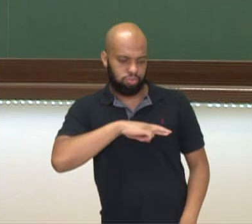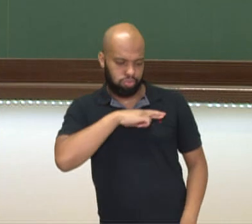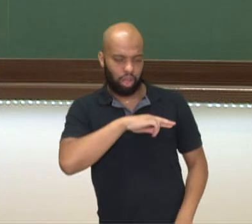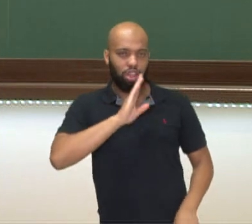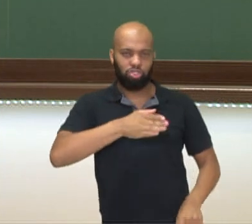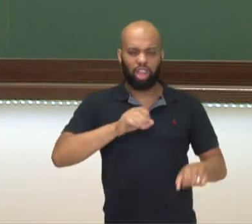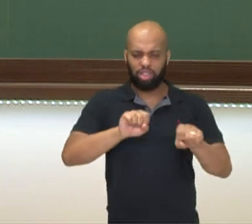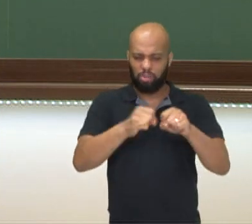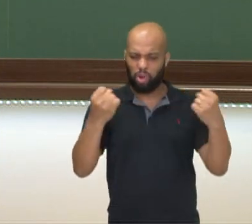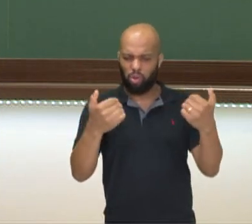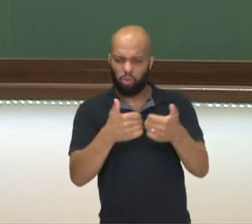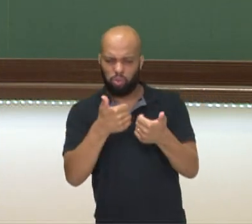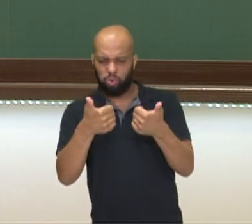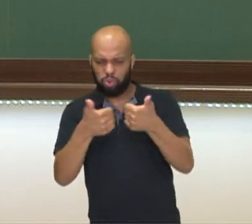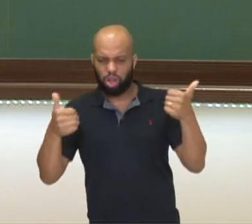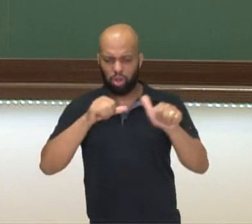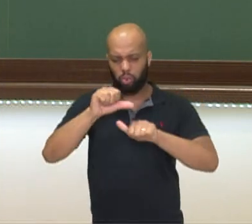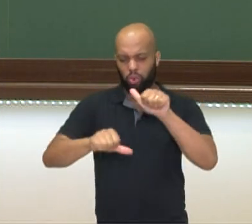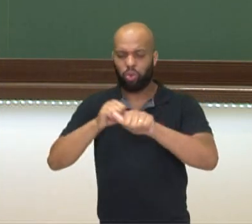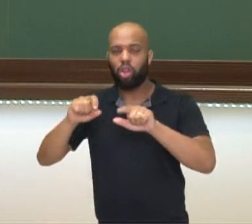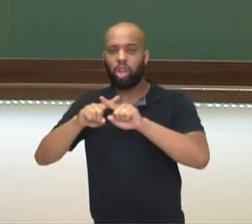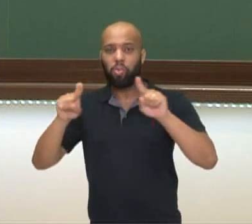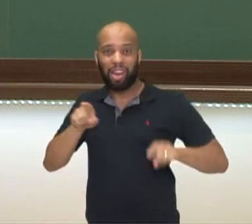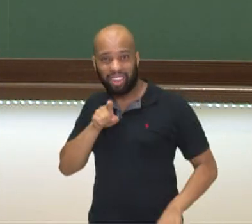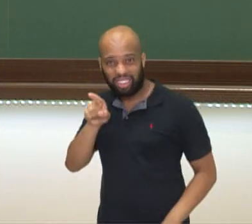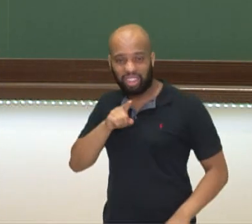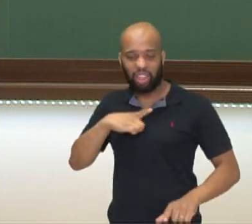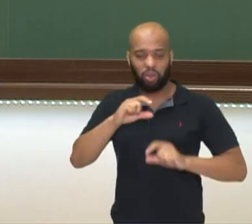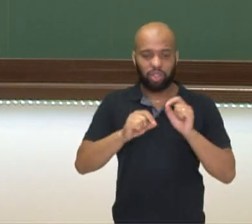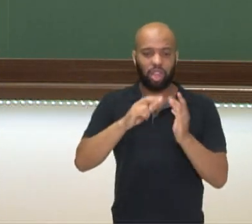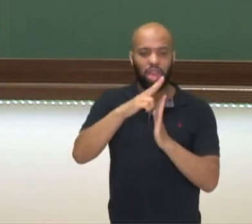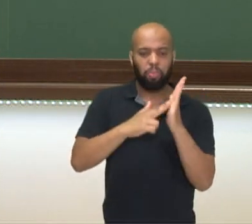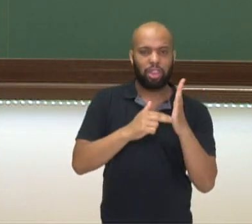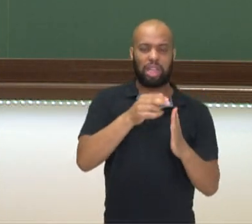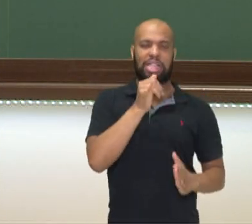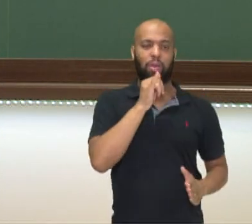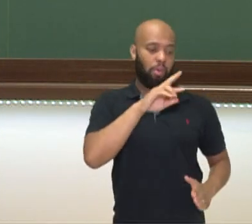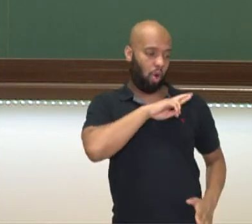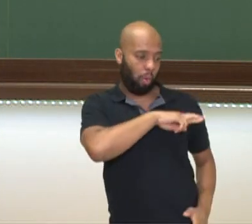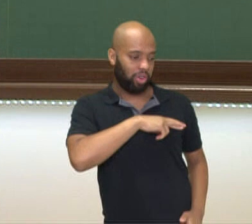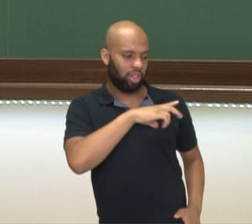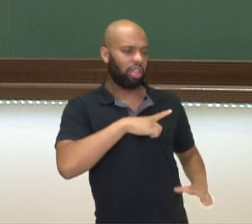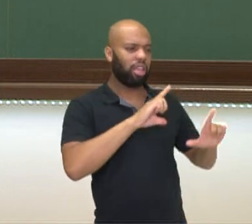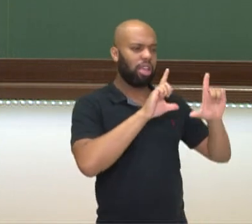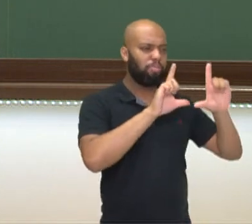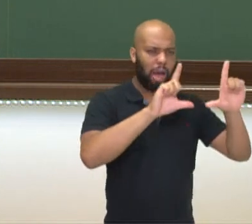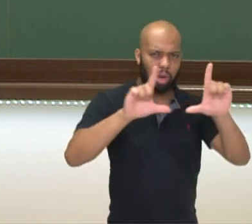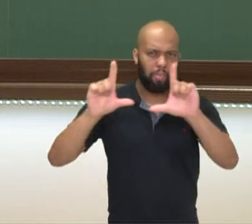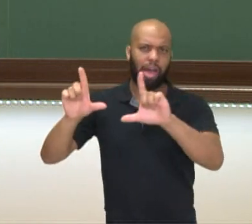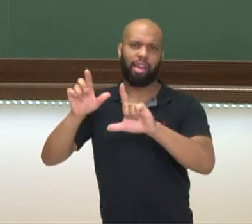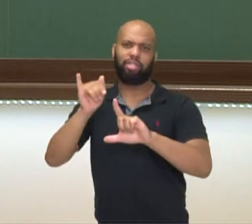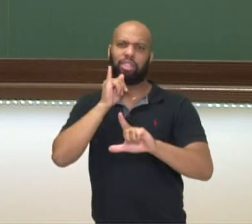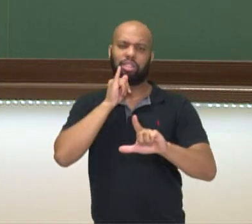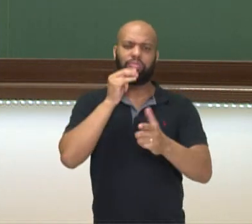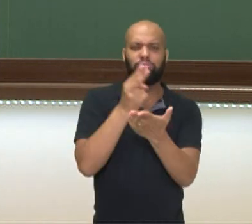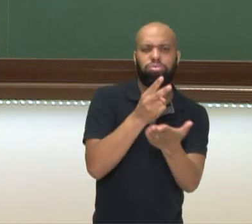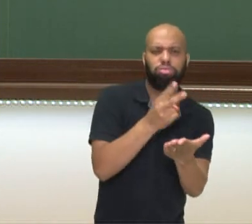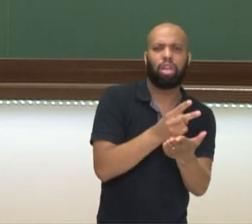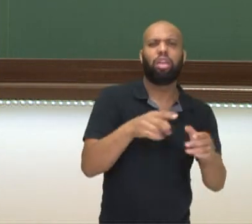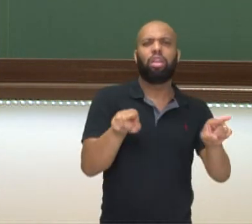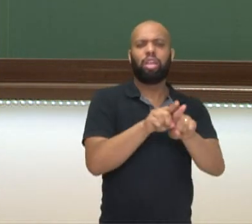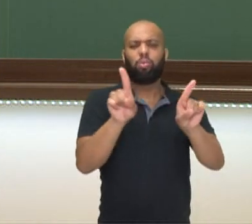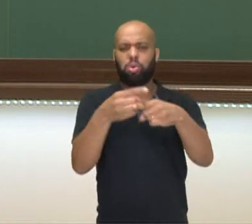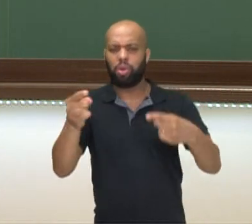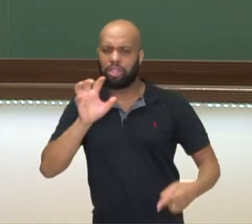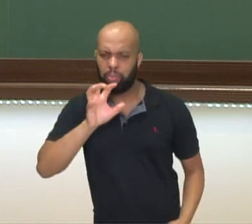coisas, ele tem algumas regras de como se fazer arte. A pintura deve ser desse jeito, a música deve ser desse jeito, seguir alguns padrões. E